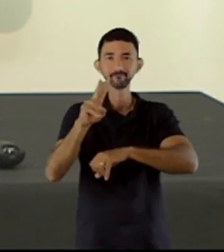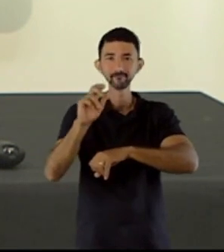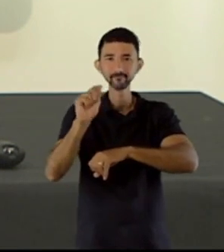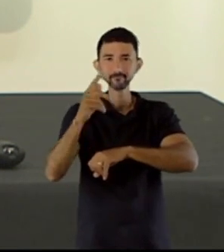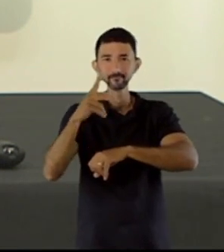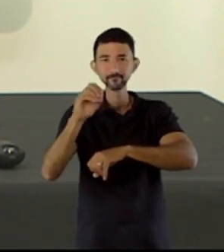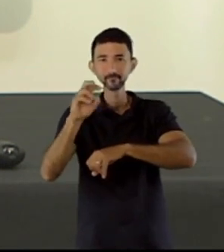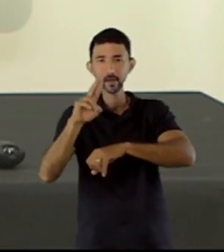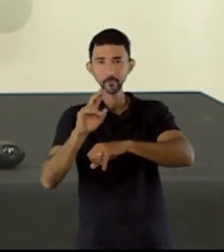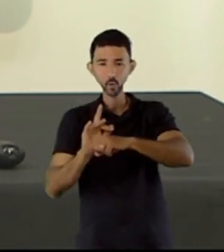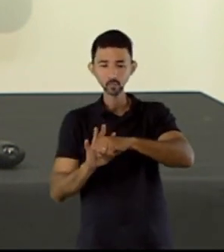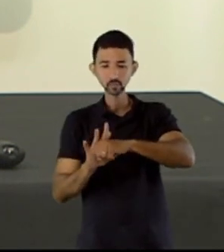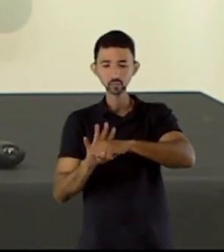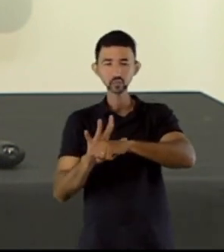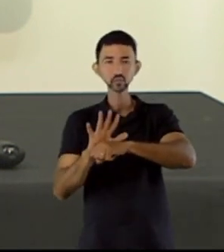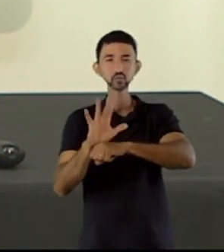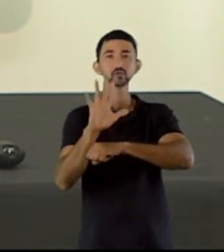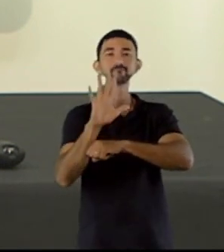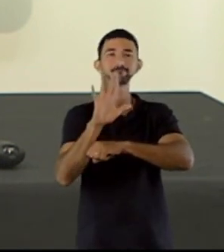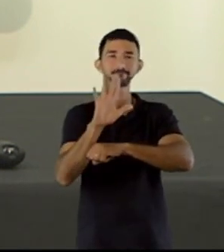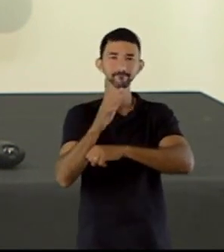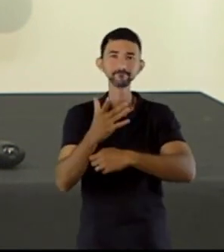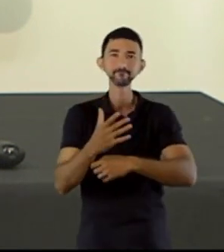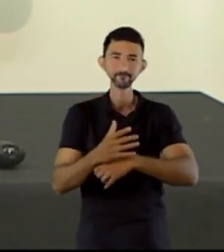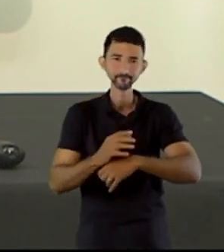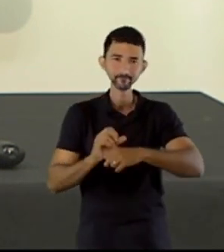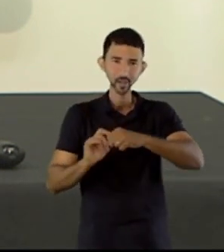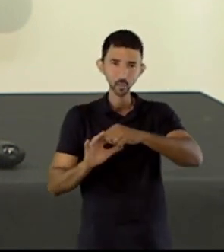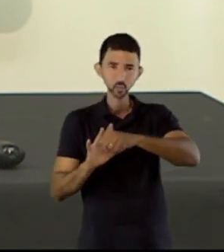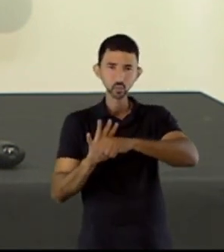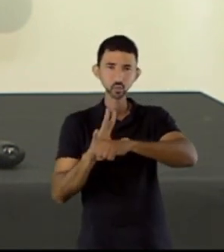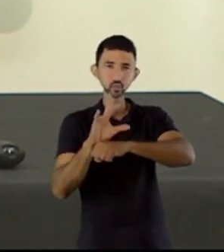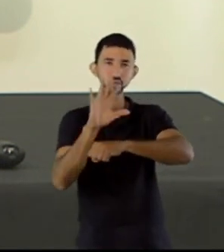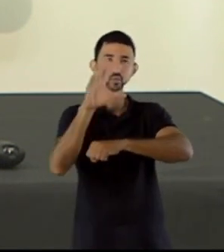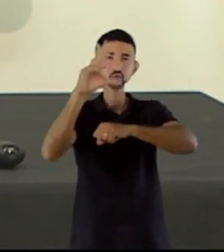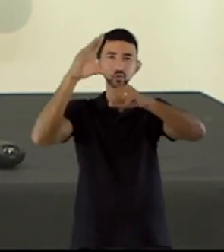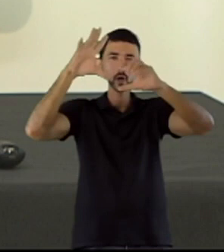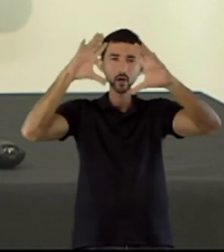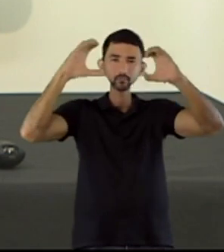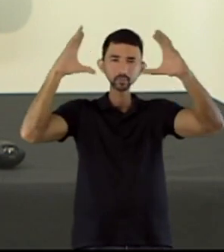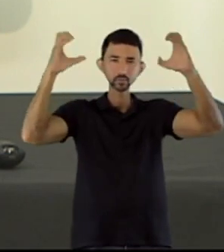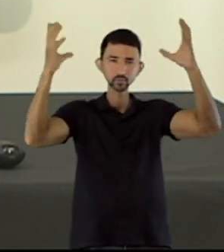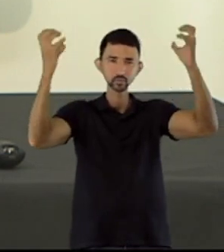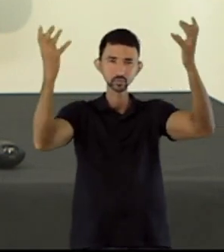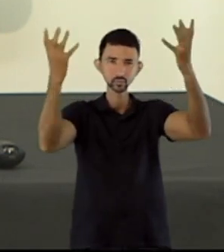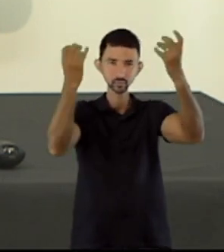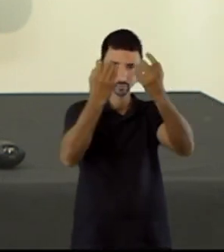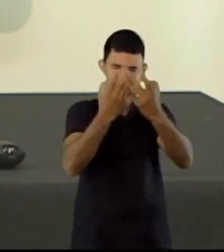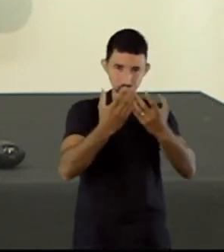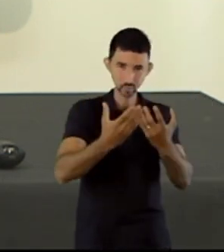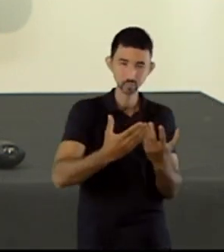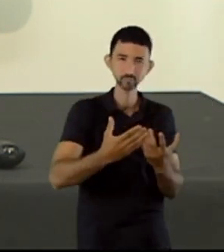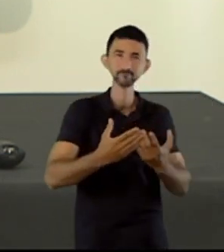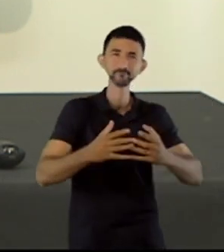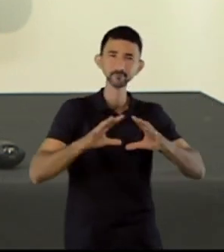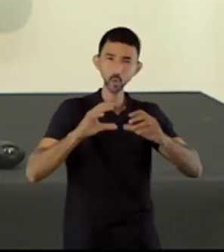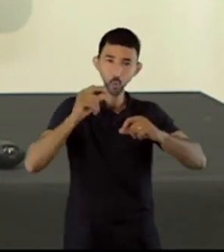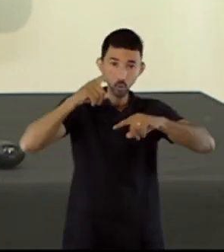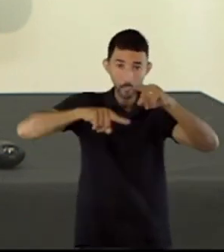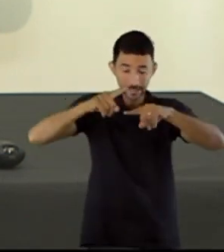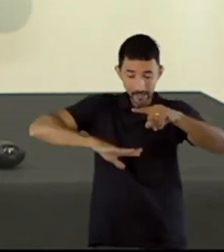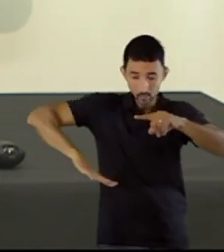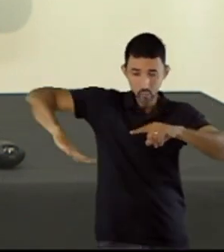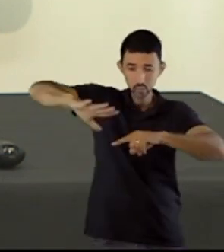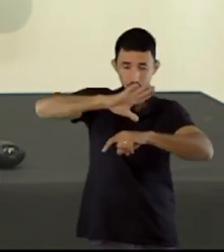vão estar na forma de nuvens, que vão estar na forma de gases, todo esse